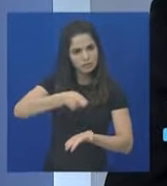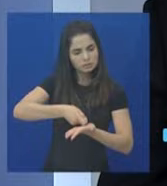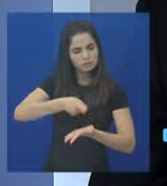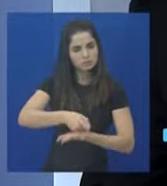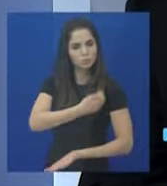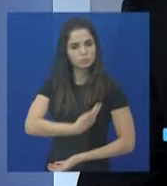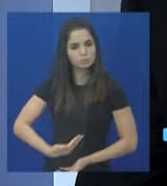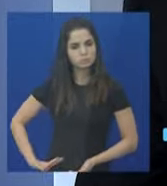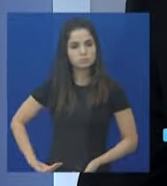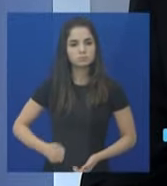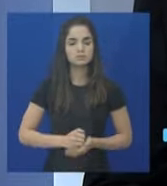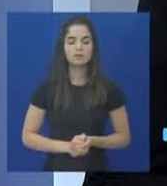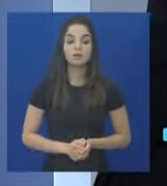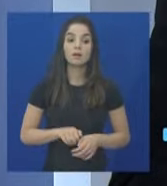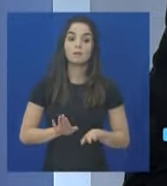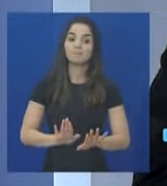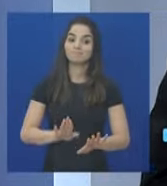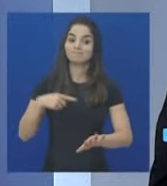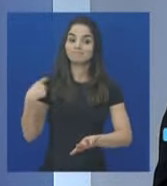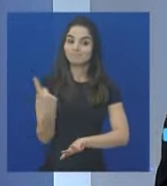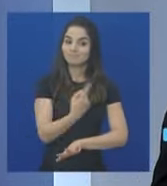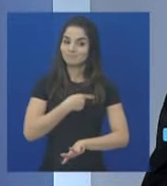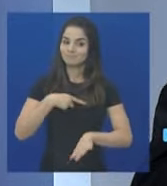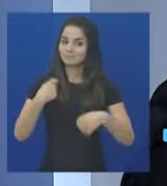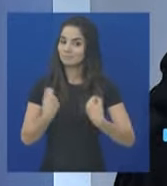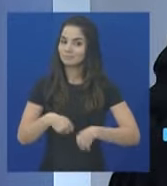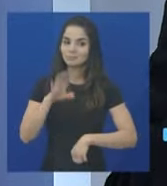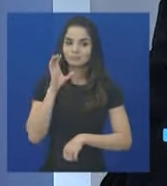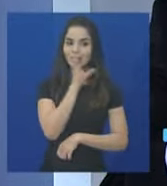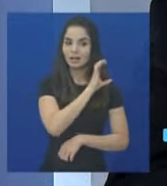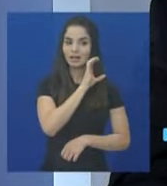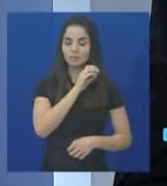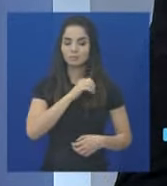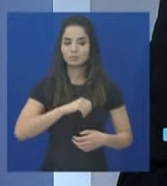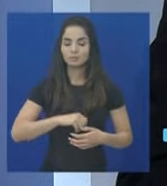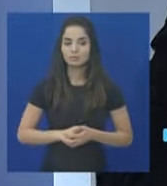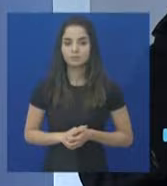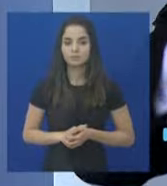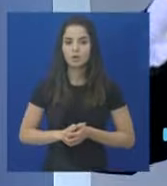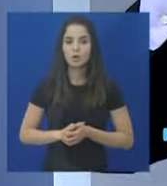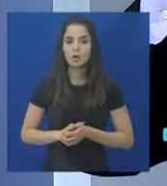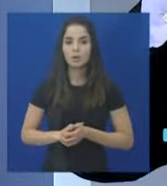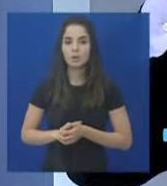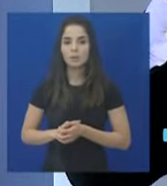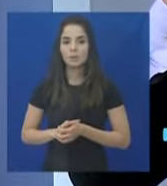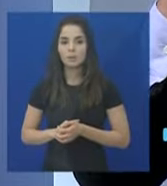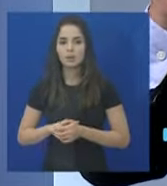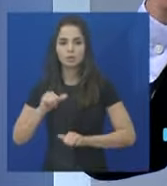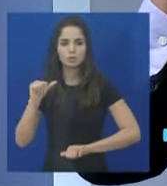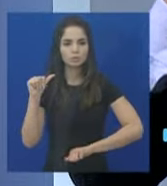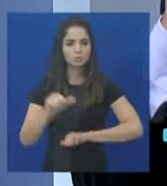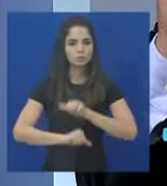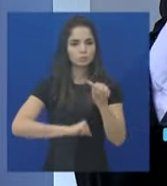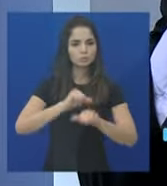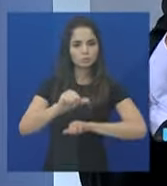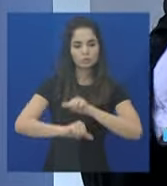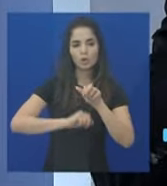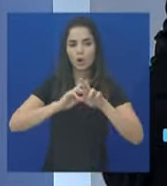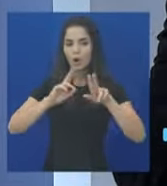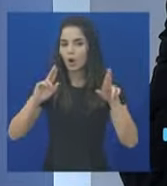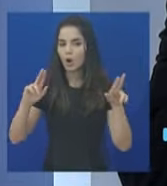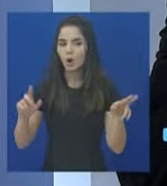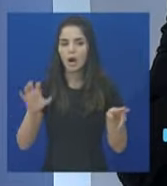tomar medidas imediatas. Como fazermos as podas das árvores, trocarmos e iluminarmos a